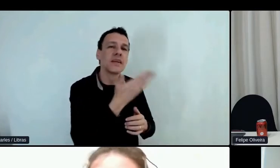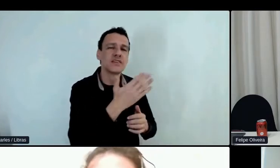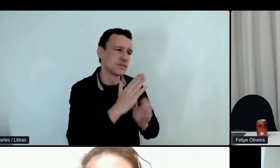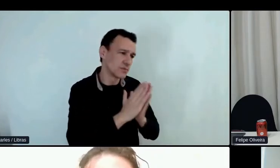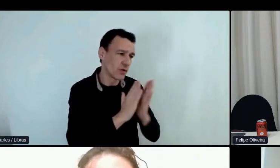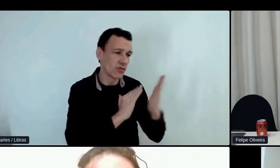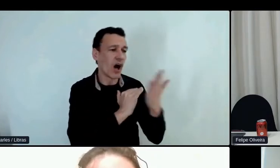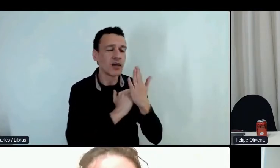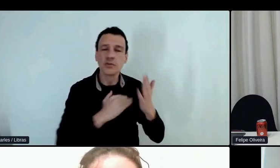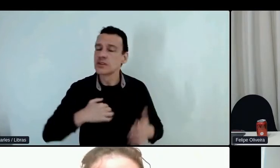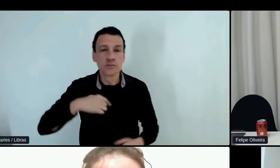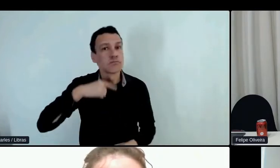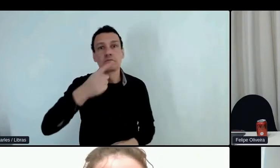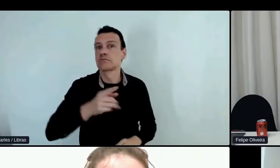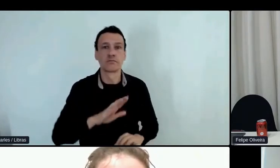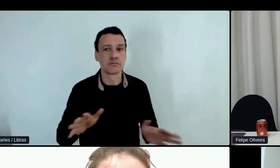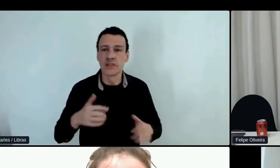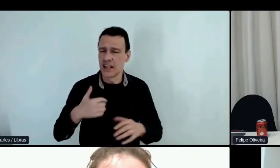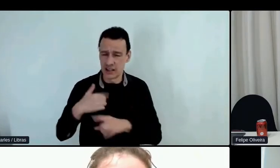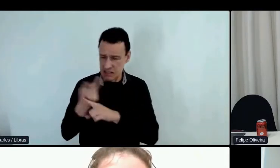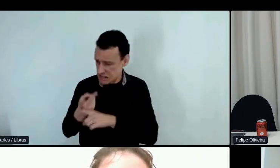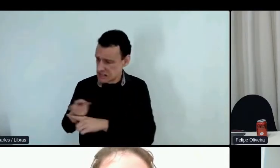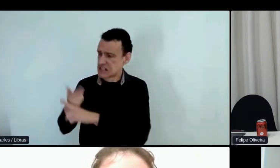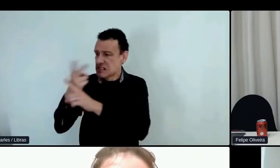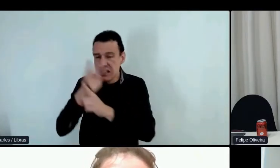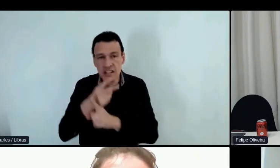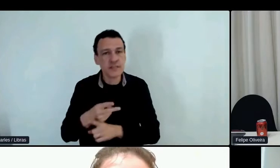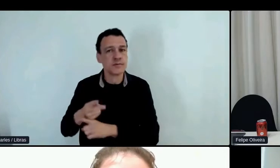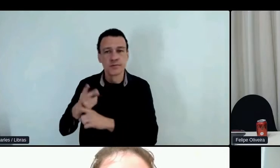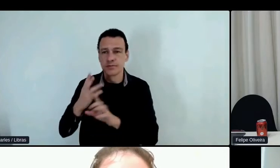se apresenta, por exemplo,